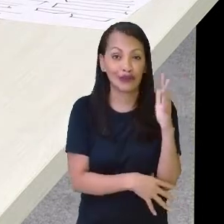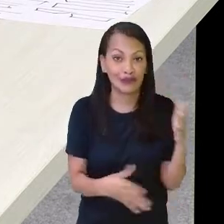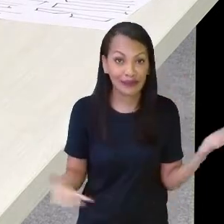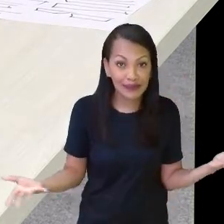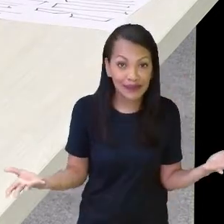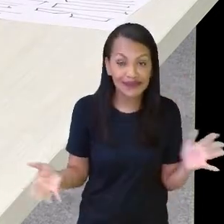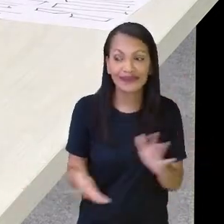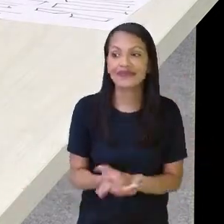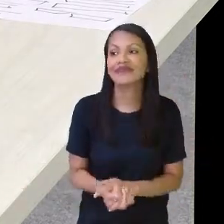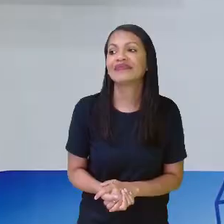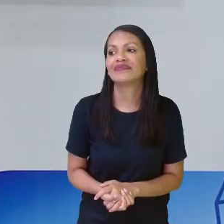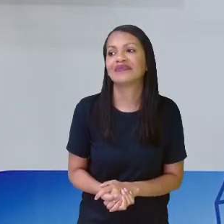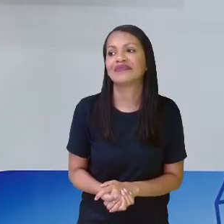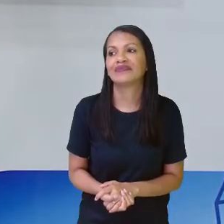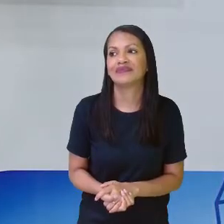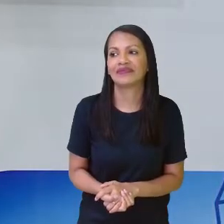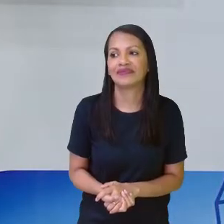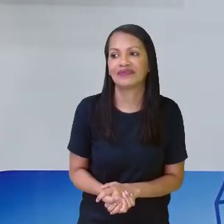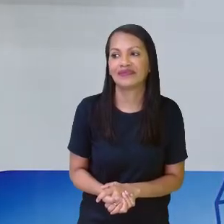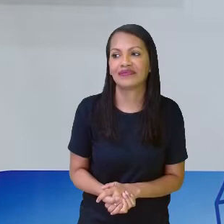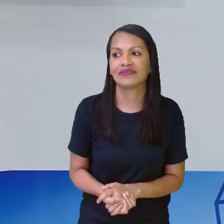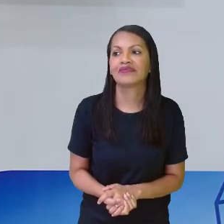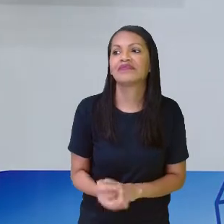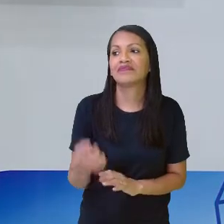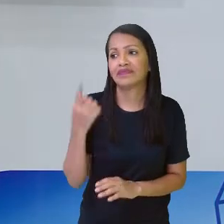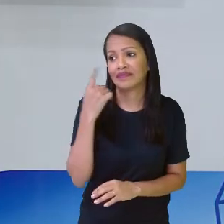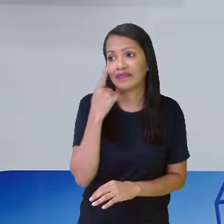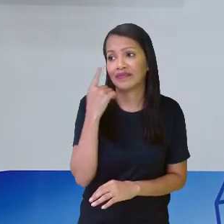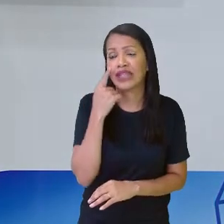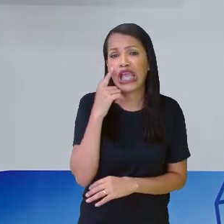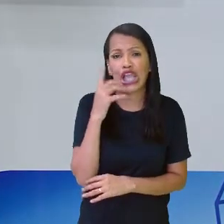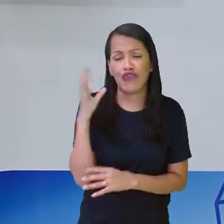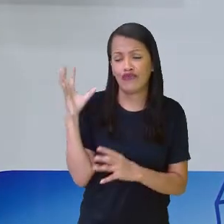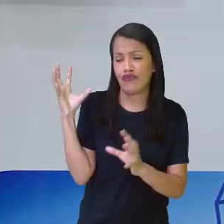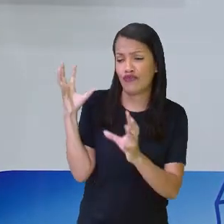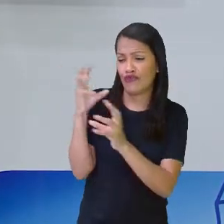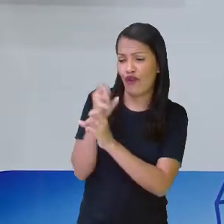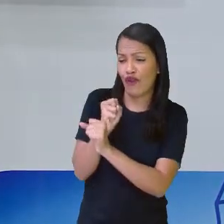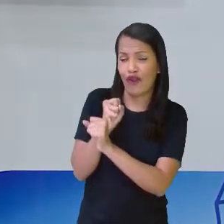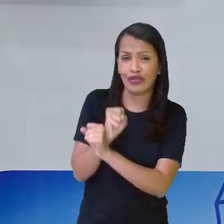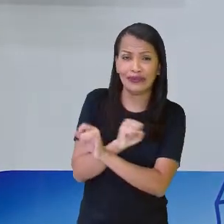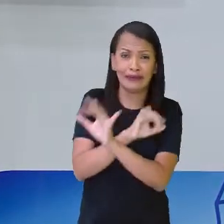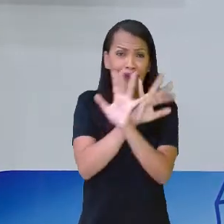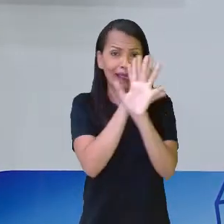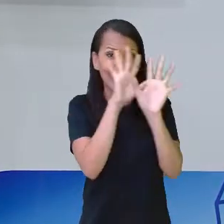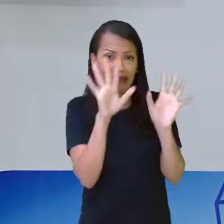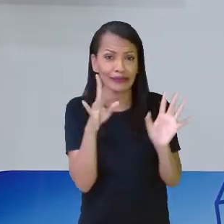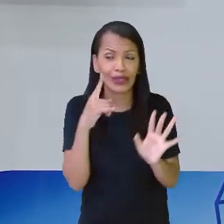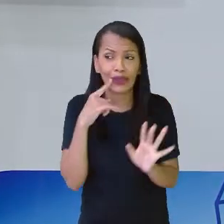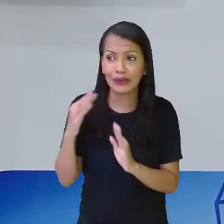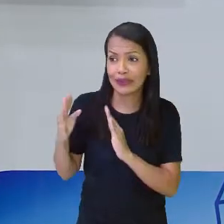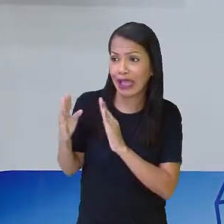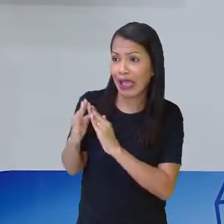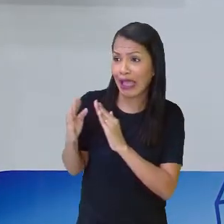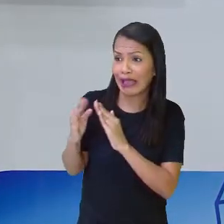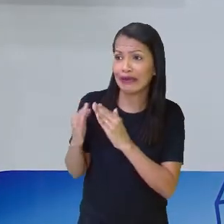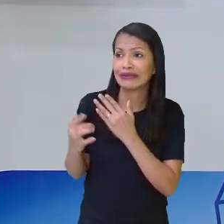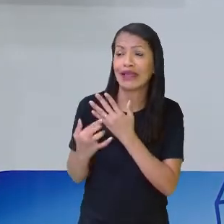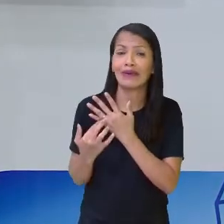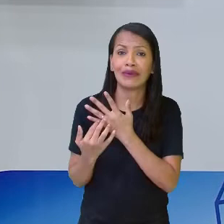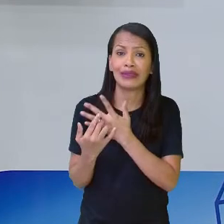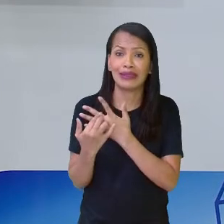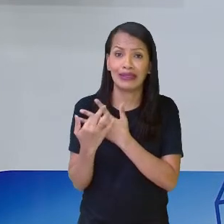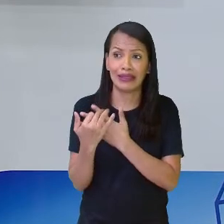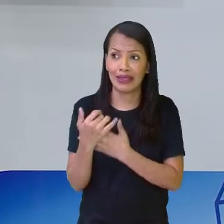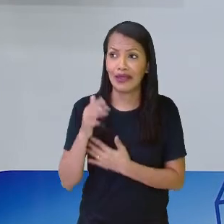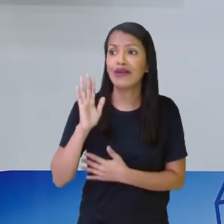Pronto. Um lado mais escuro, outro lado mais claro e as nossas casas aqui, as escadarias já começam